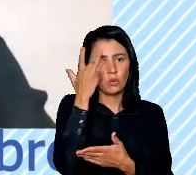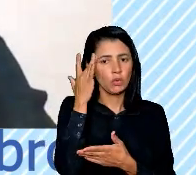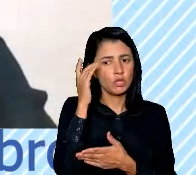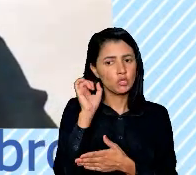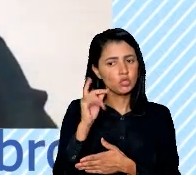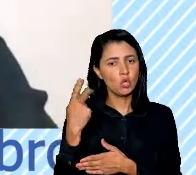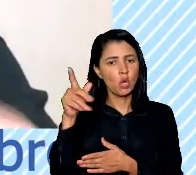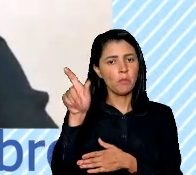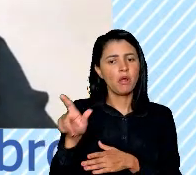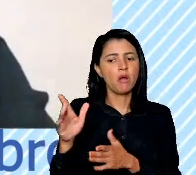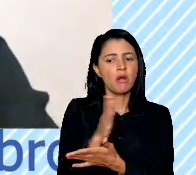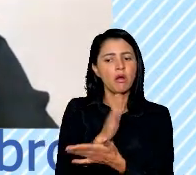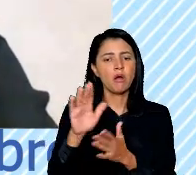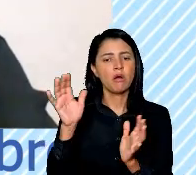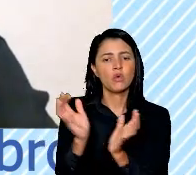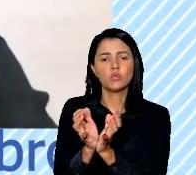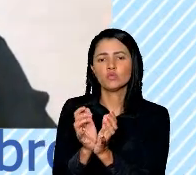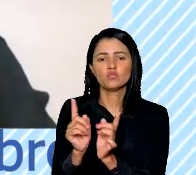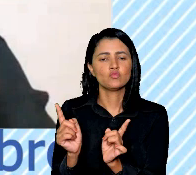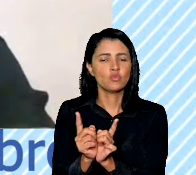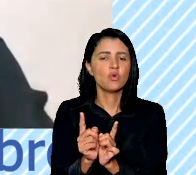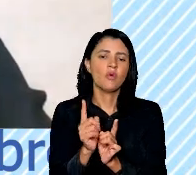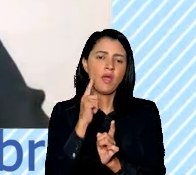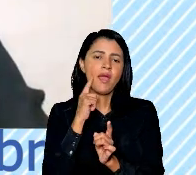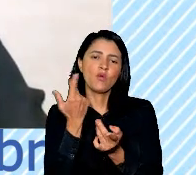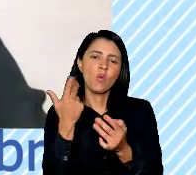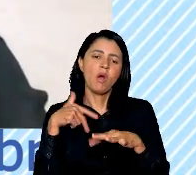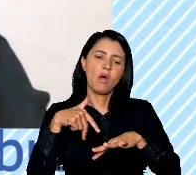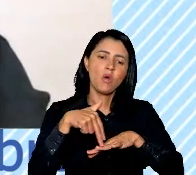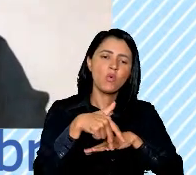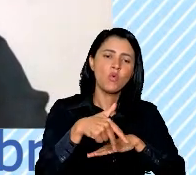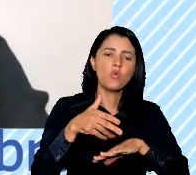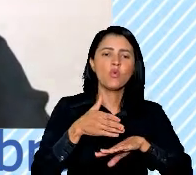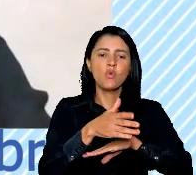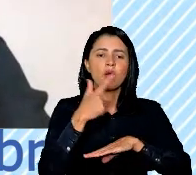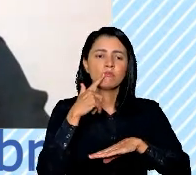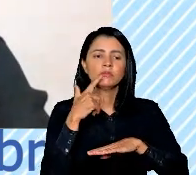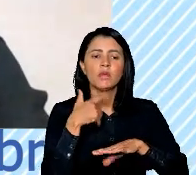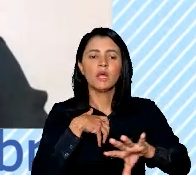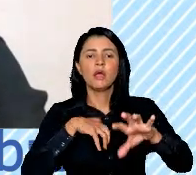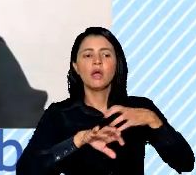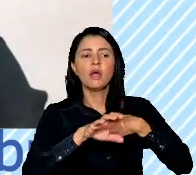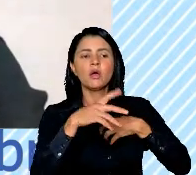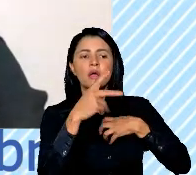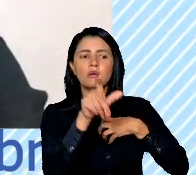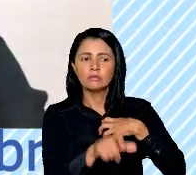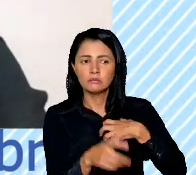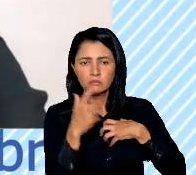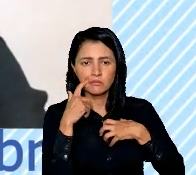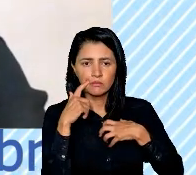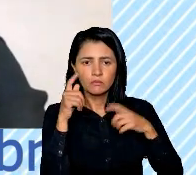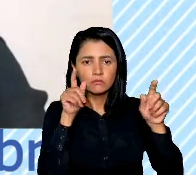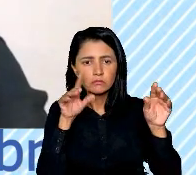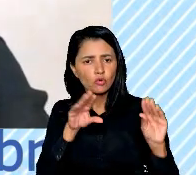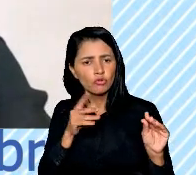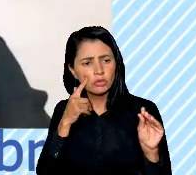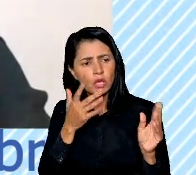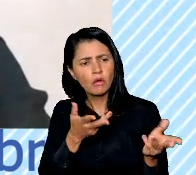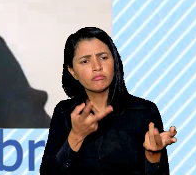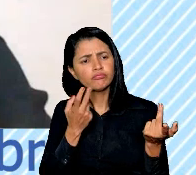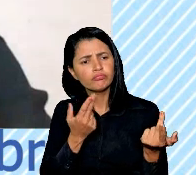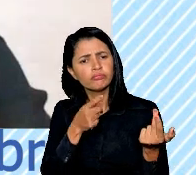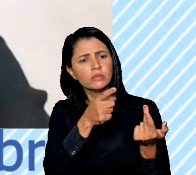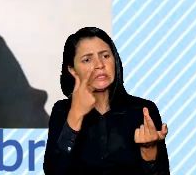apenas para alguns. É o atravessar a rua, né? É o se colocar no lugar do outro e ver se você estaria confortável